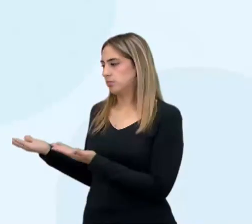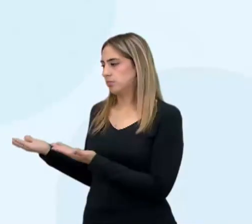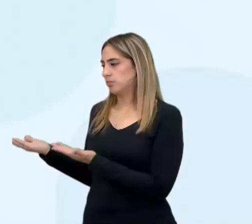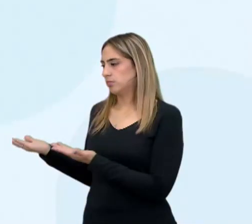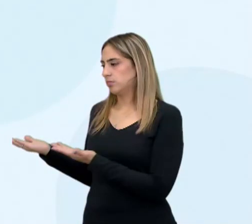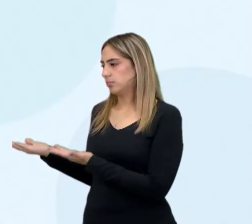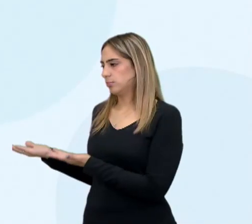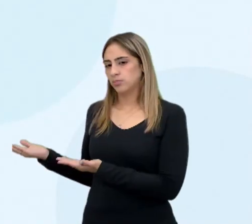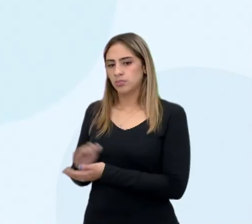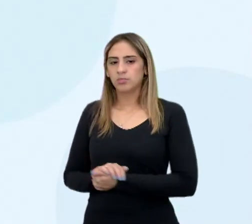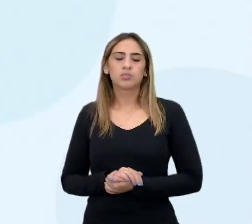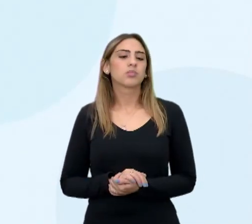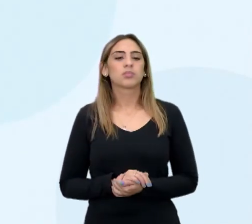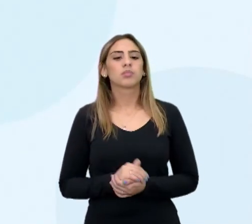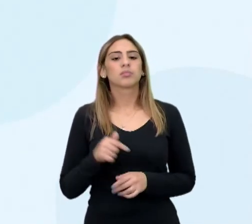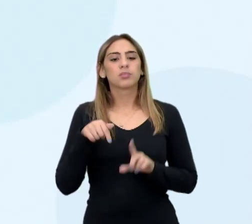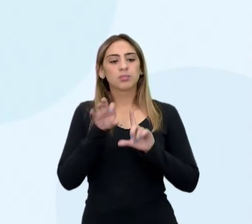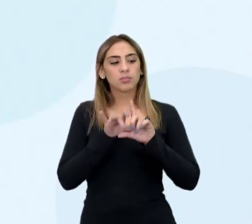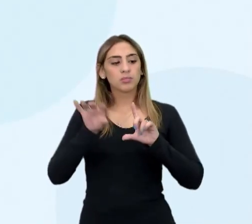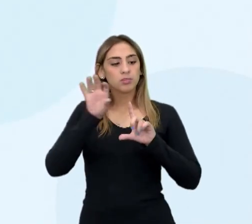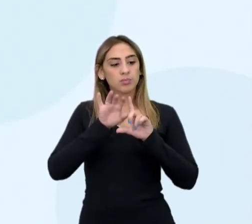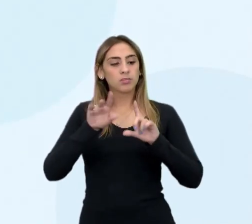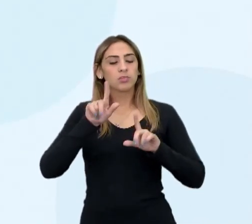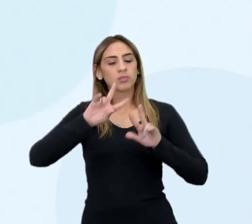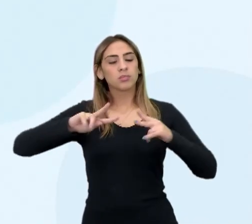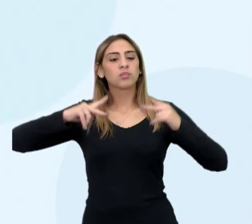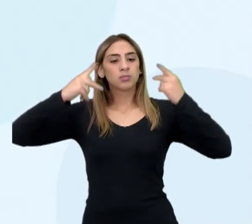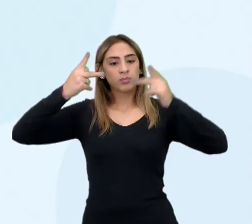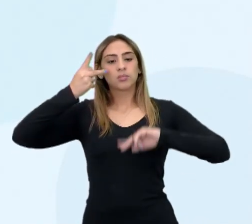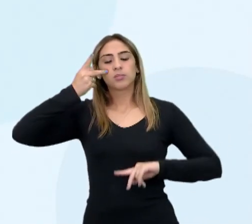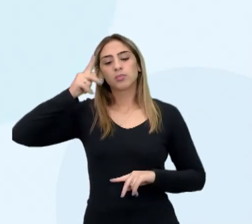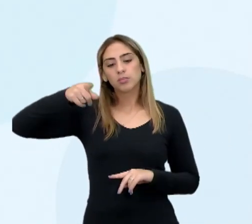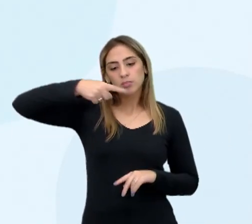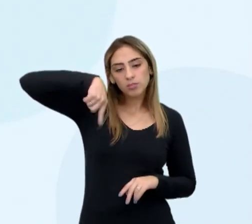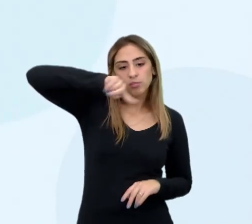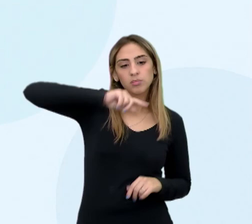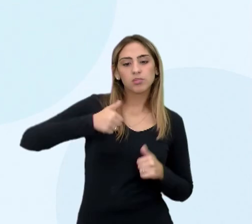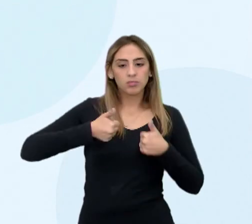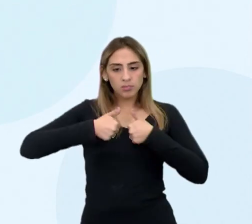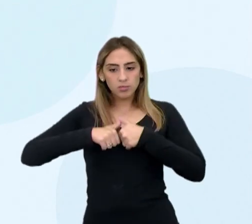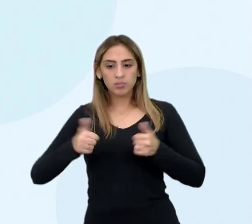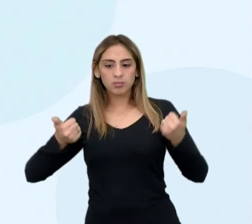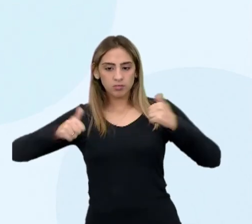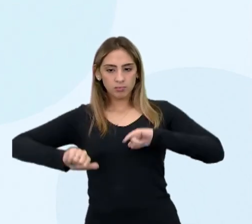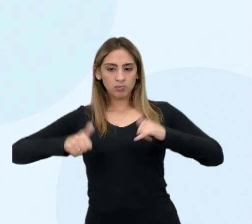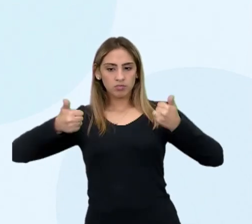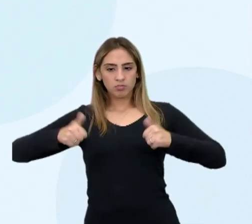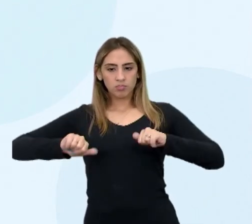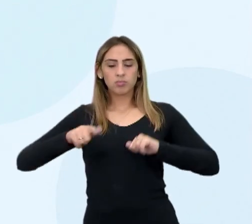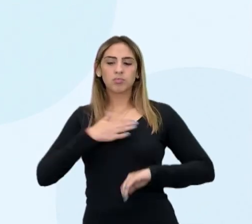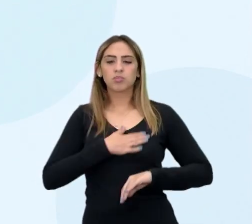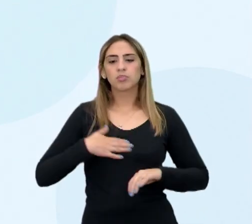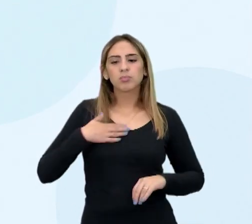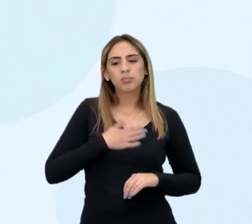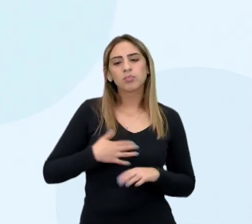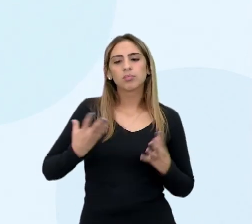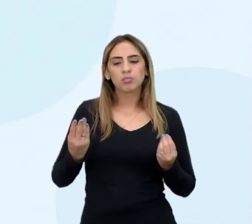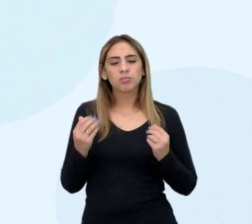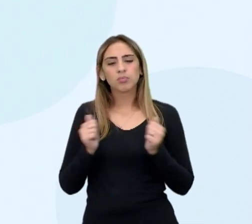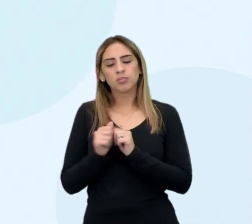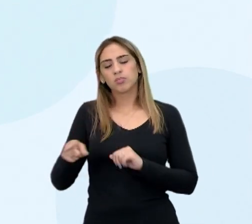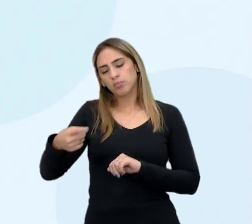para vocês o QR Code e o link, né, para vocês estarem avaliando, né? Foi um prazer imenso estar aqui